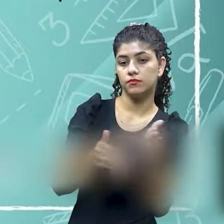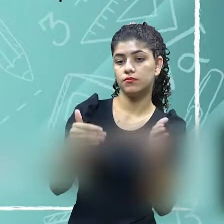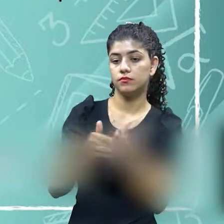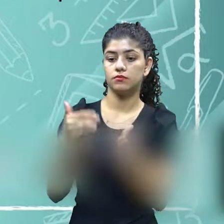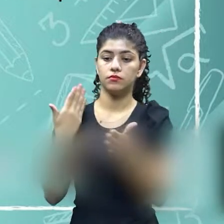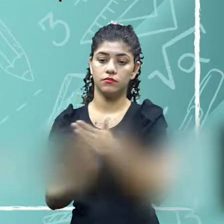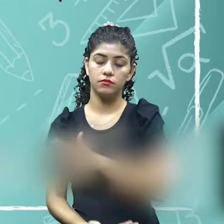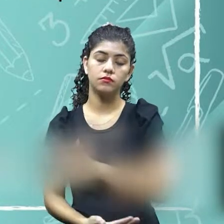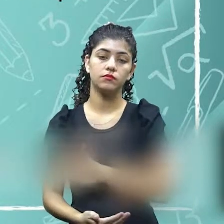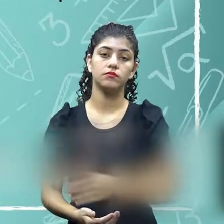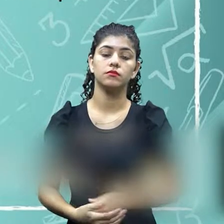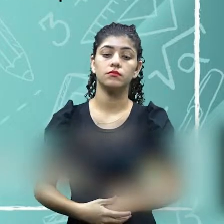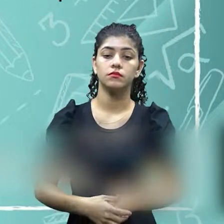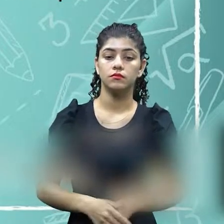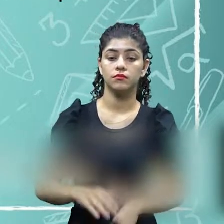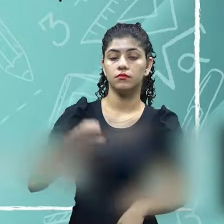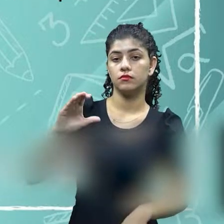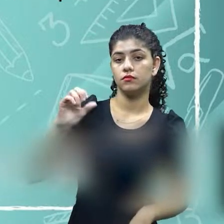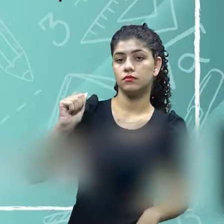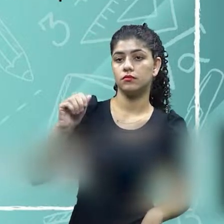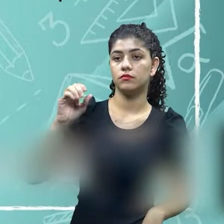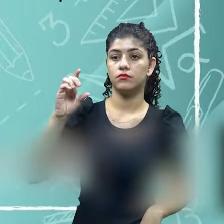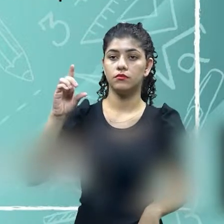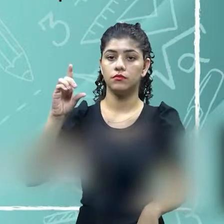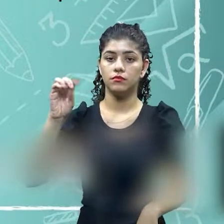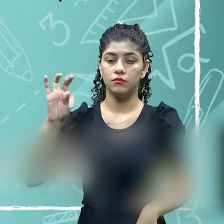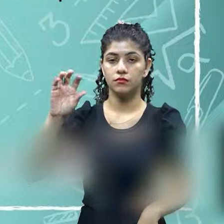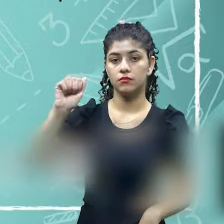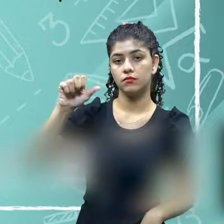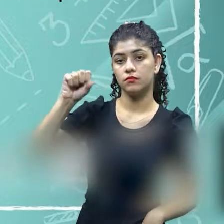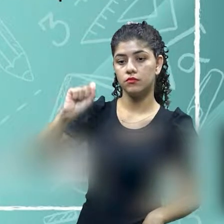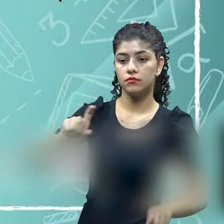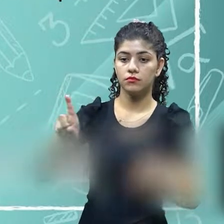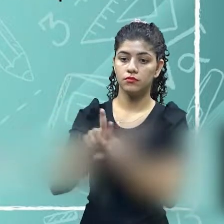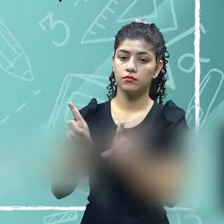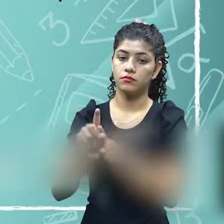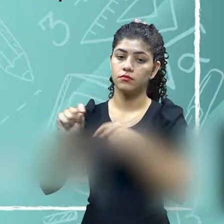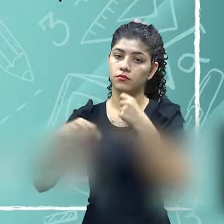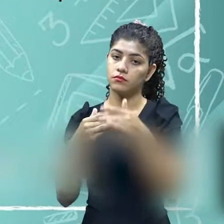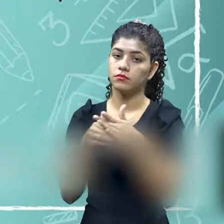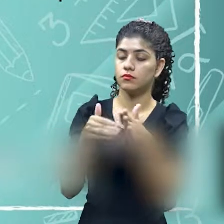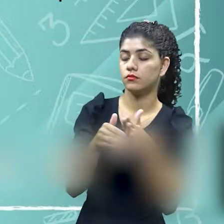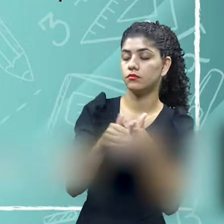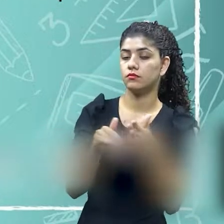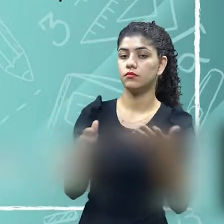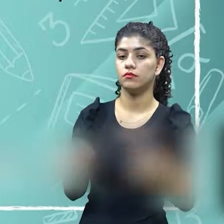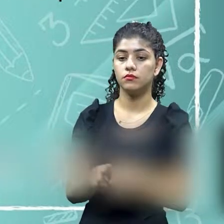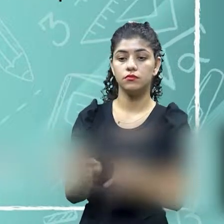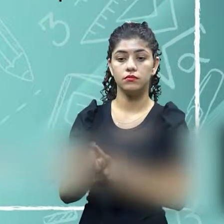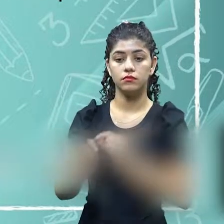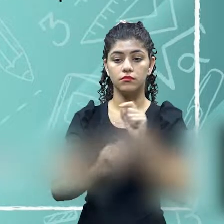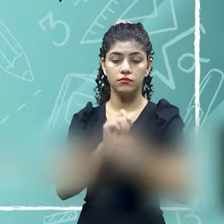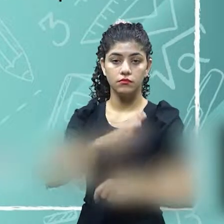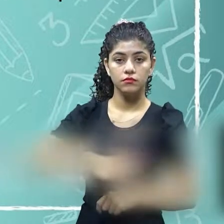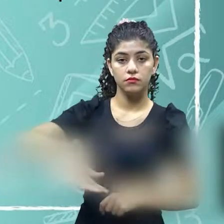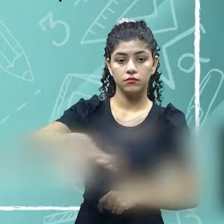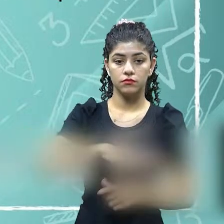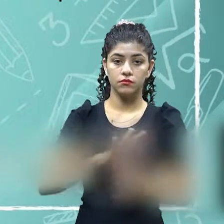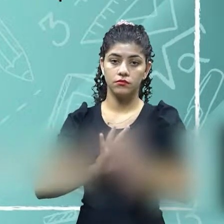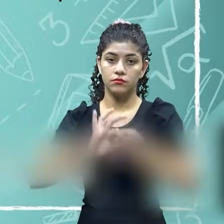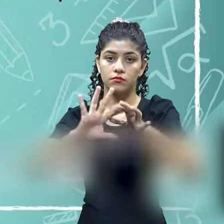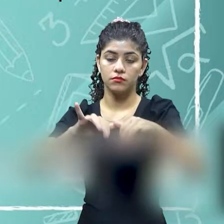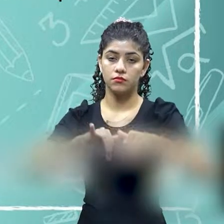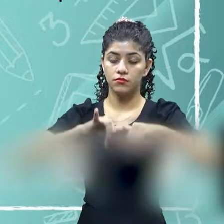barreiras alfandegárias, como cotas máximas de importação ou restrições de outras naturezas. Idealmente, é uma área de